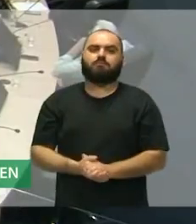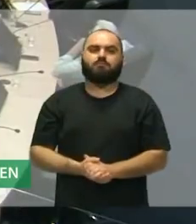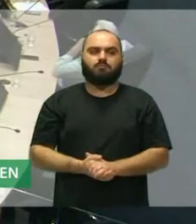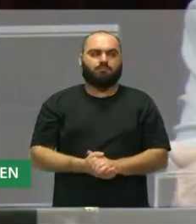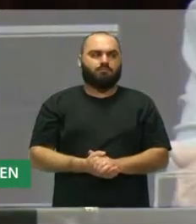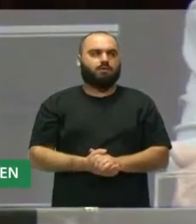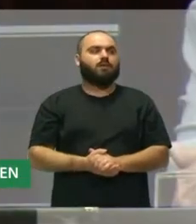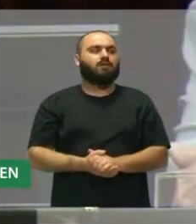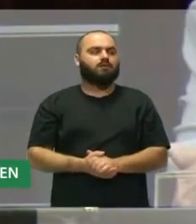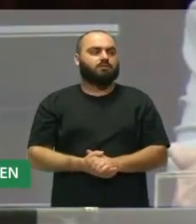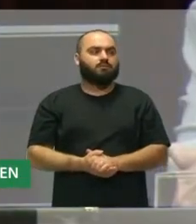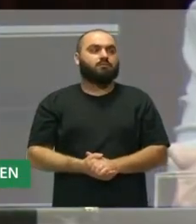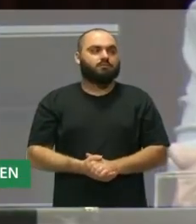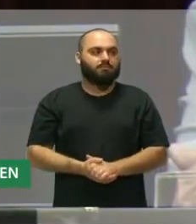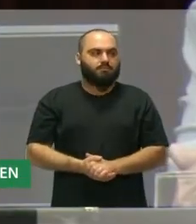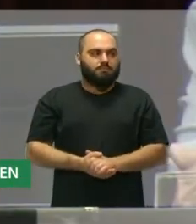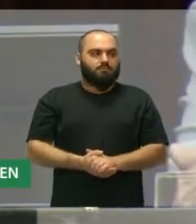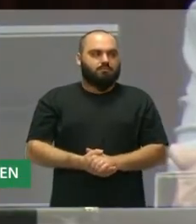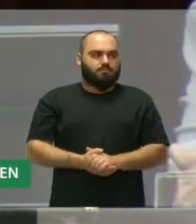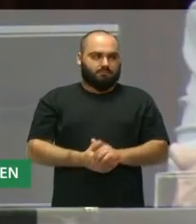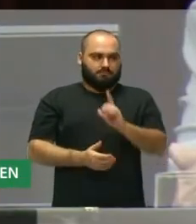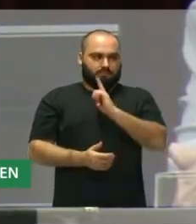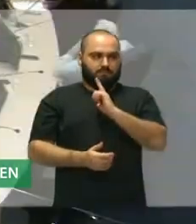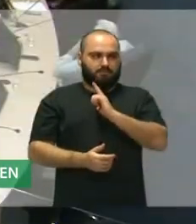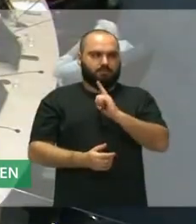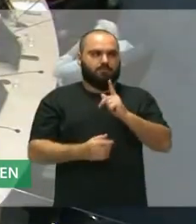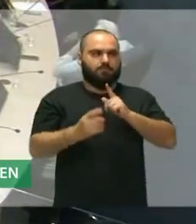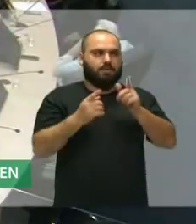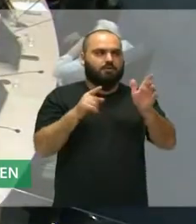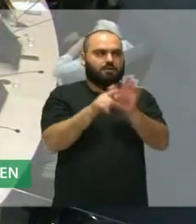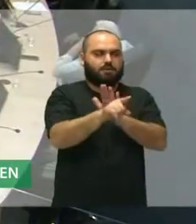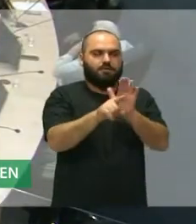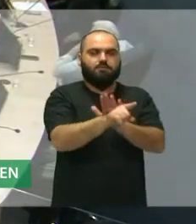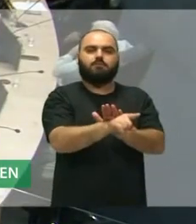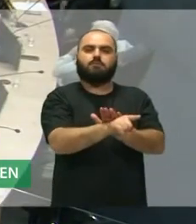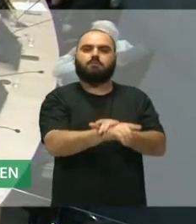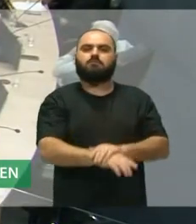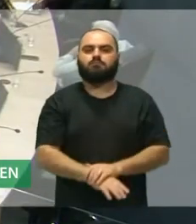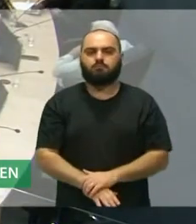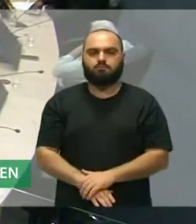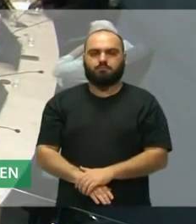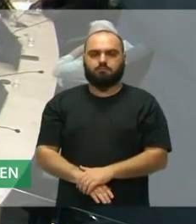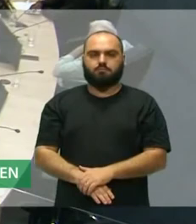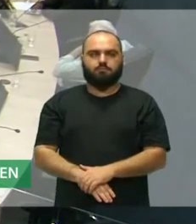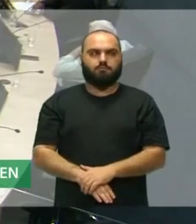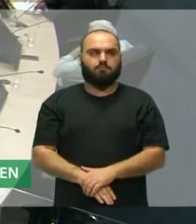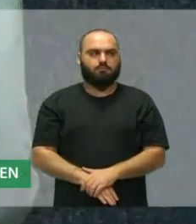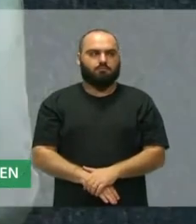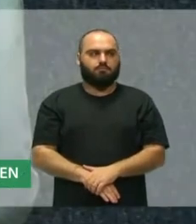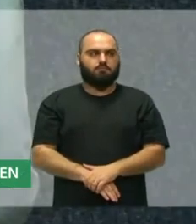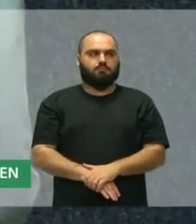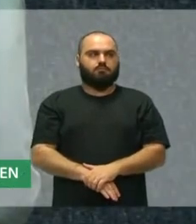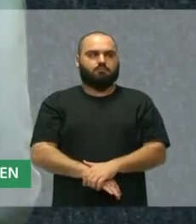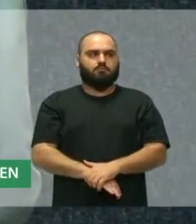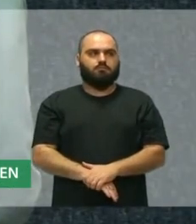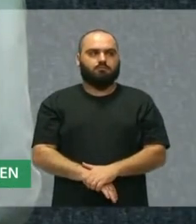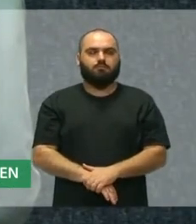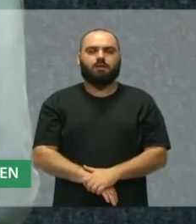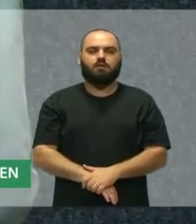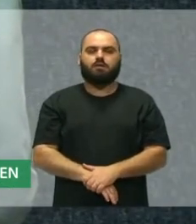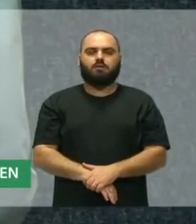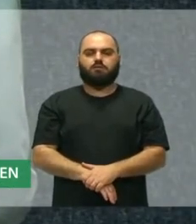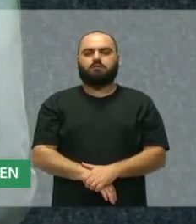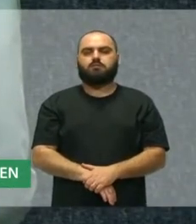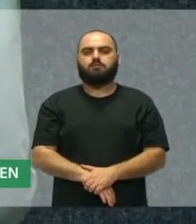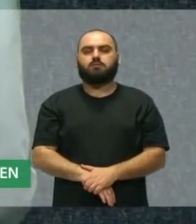Obrigado, irmã. Pois não, nós temos pergunta. Boa noite. Boa noite, boa noite. Saúdo a todos com respeito e alegria. São realmente números